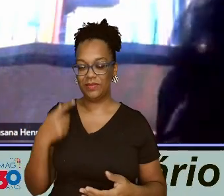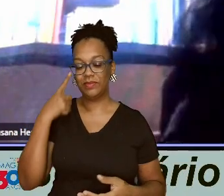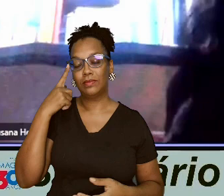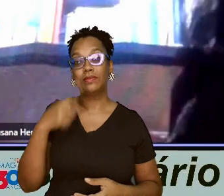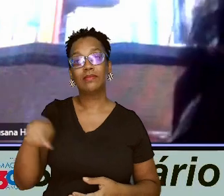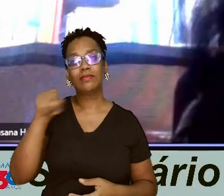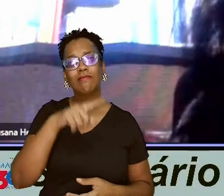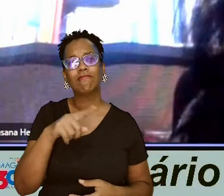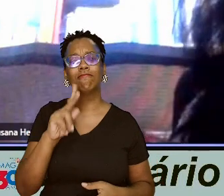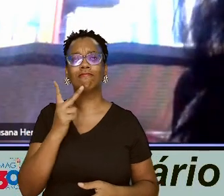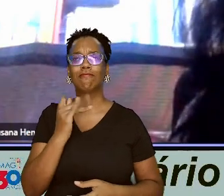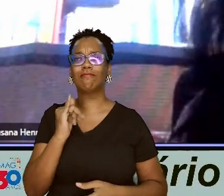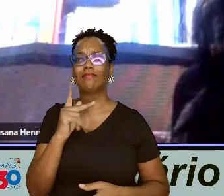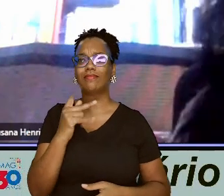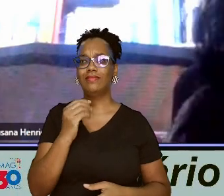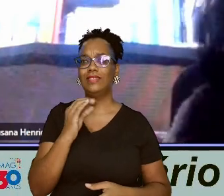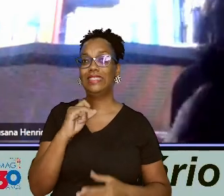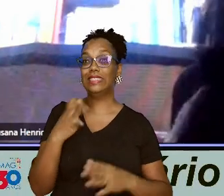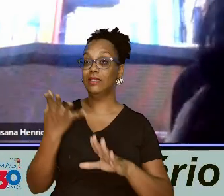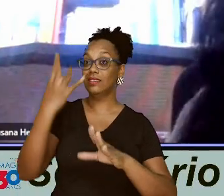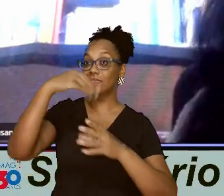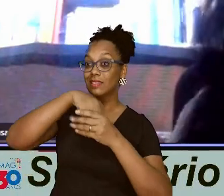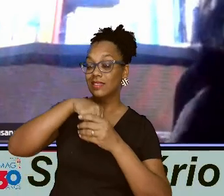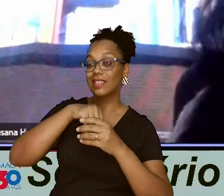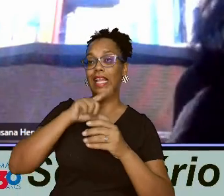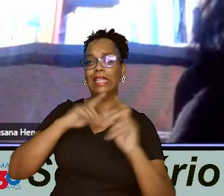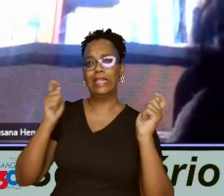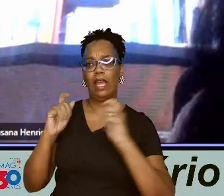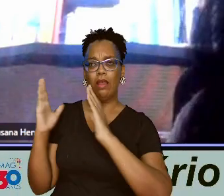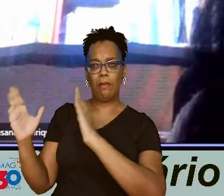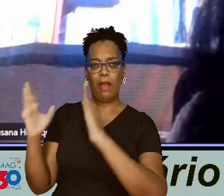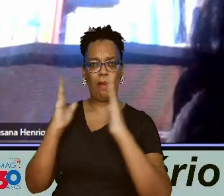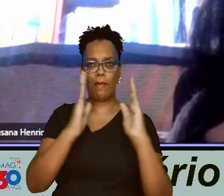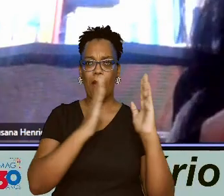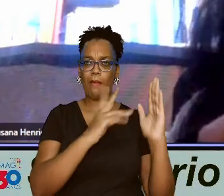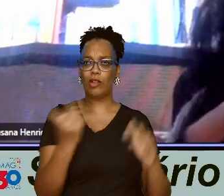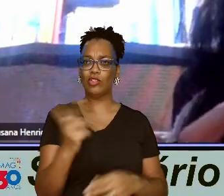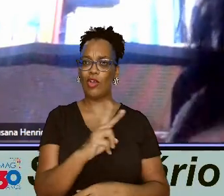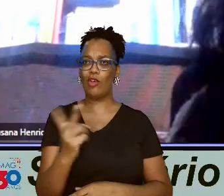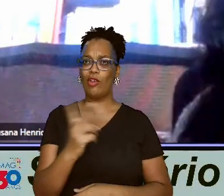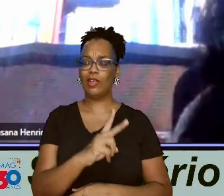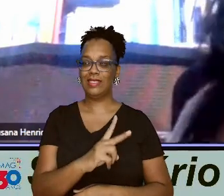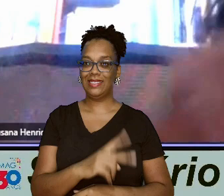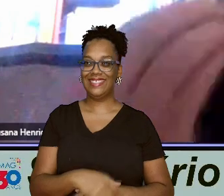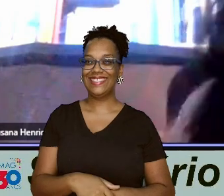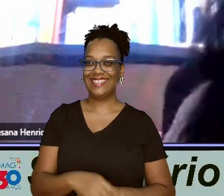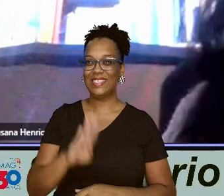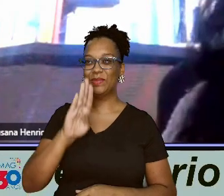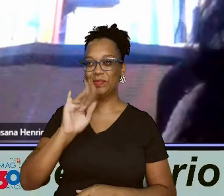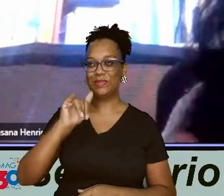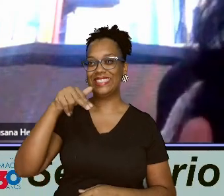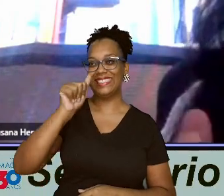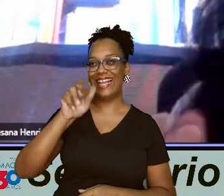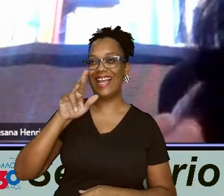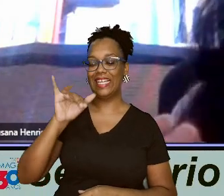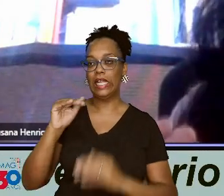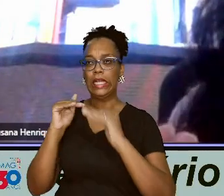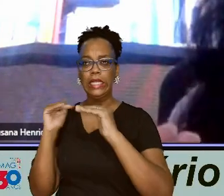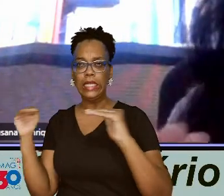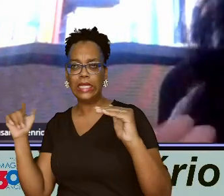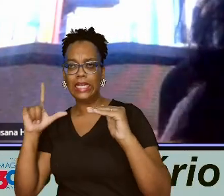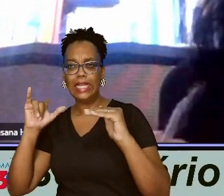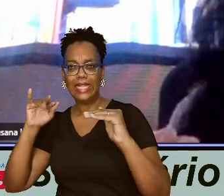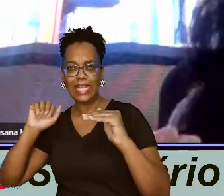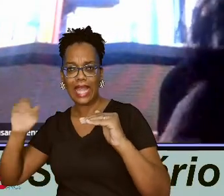uma hipótese implícita de que seria possível categorizar de maneira binária essas decisões, né, entre lineares e não lineares.